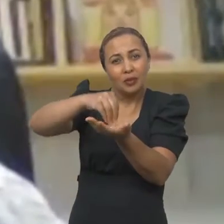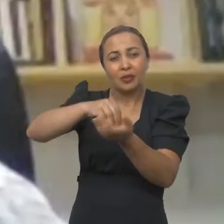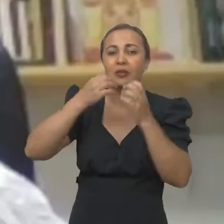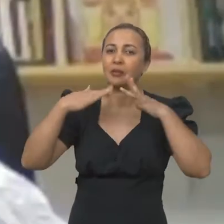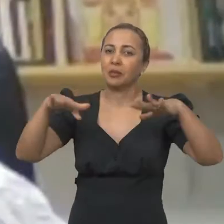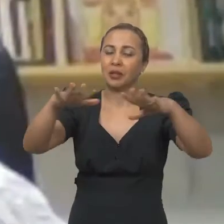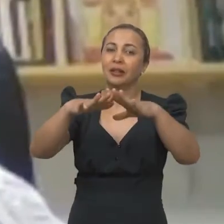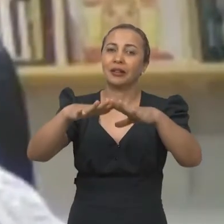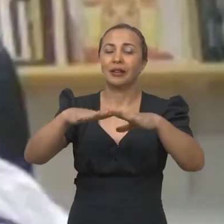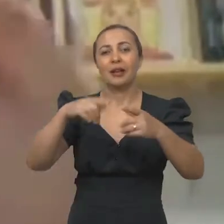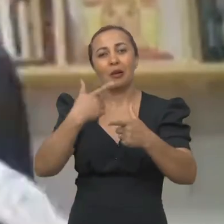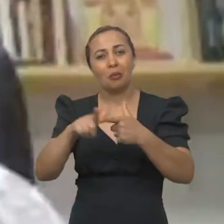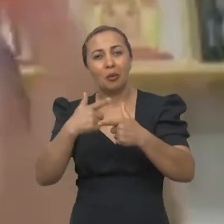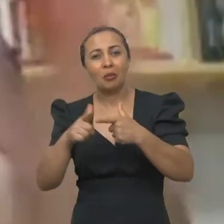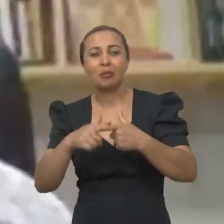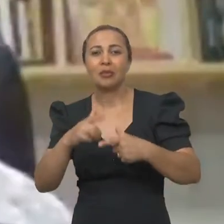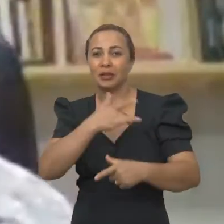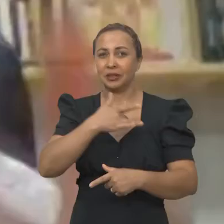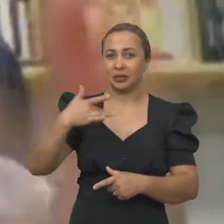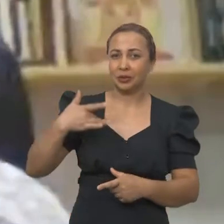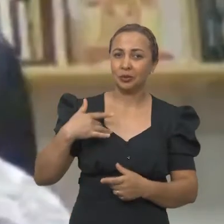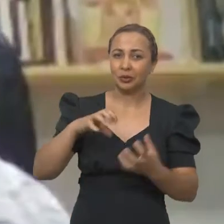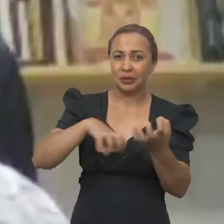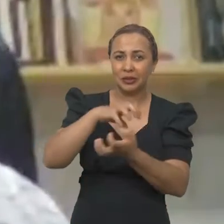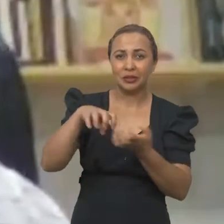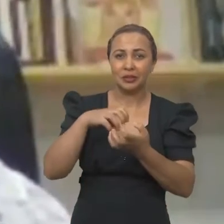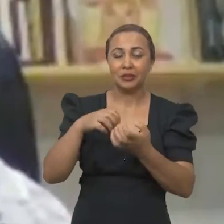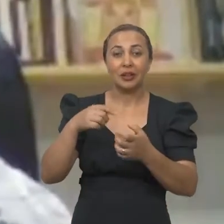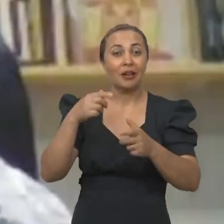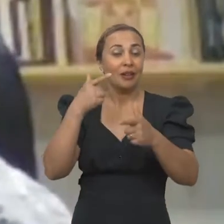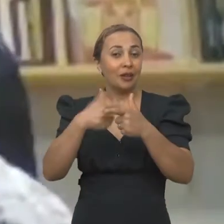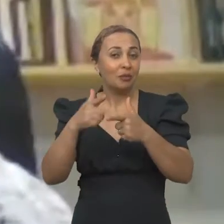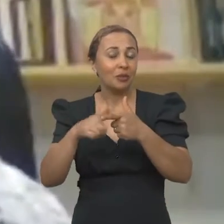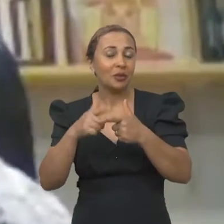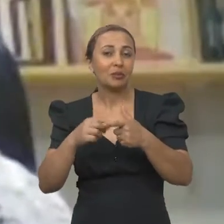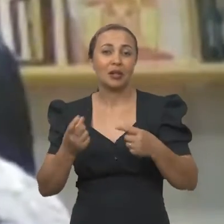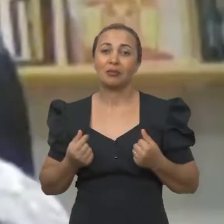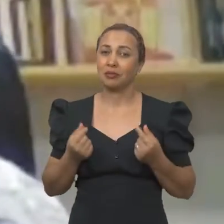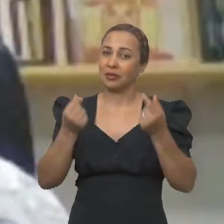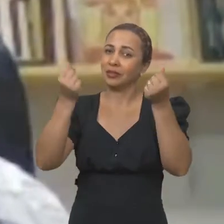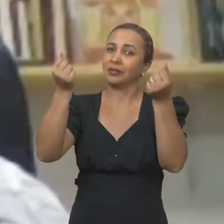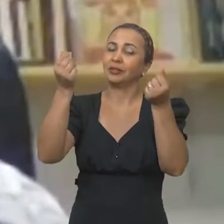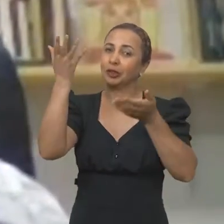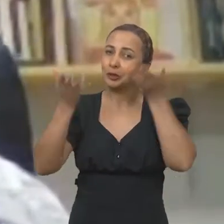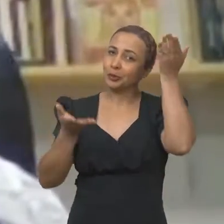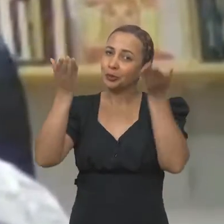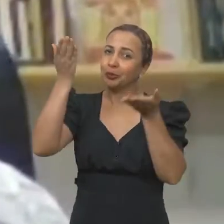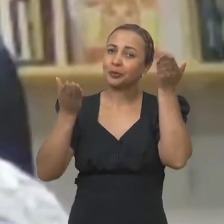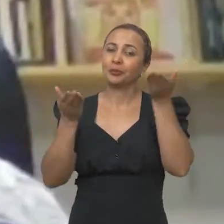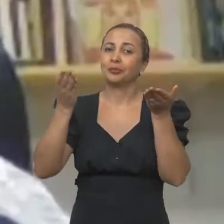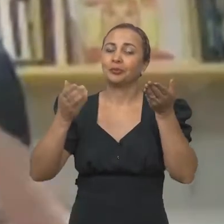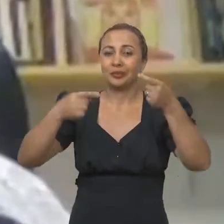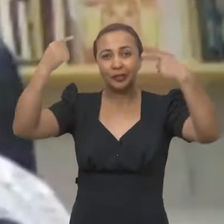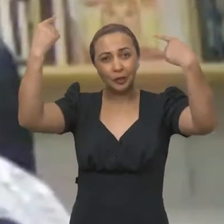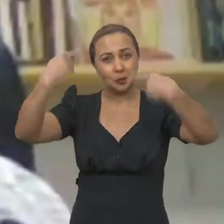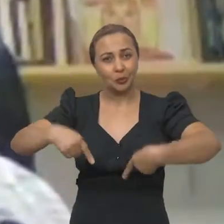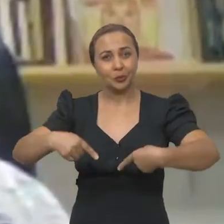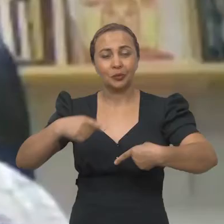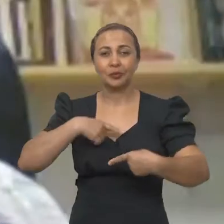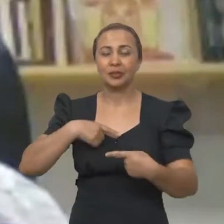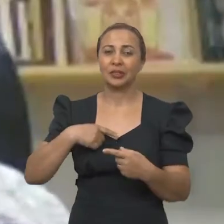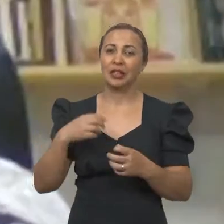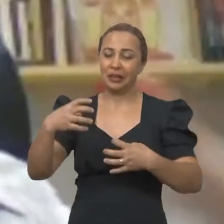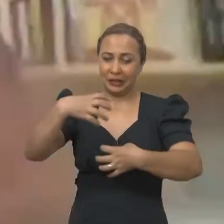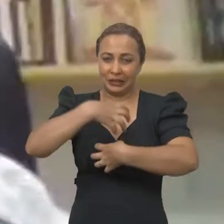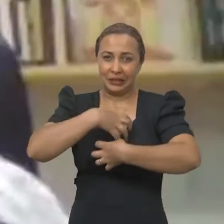da pandemia, né? Que é a crise sanitária, a crise de saúde e a crise econômica, né? Financeira, e essa